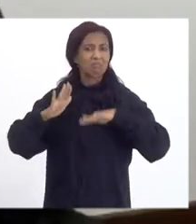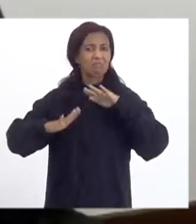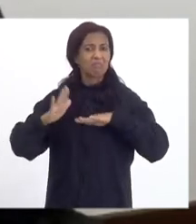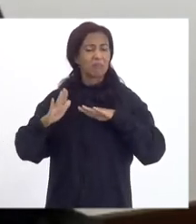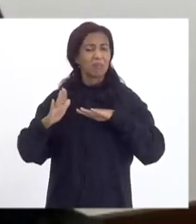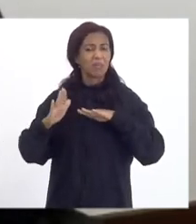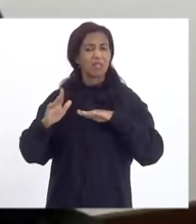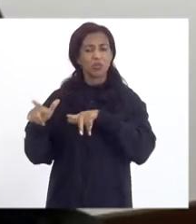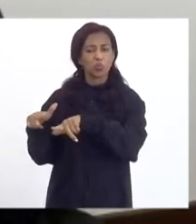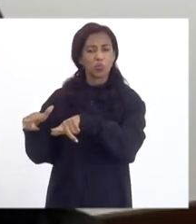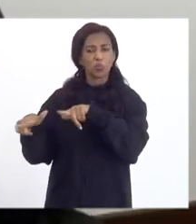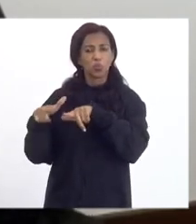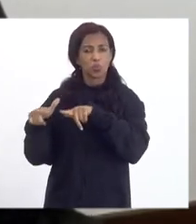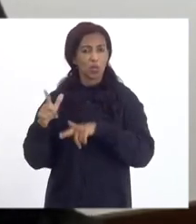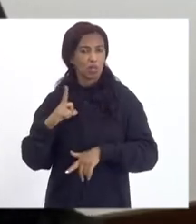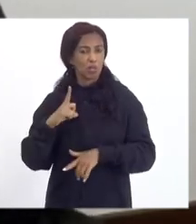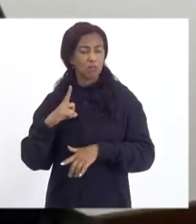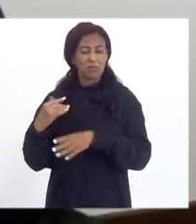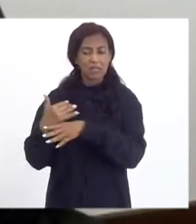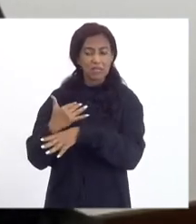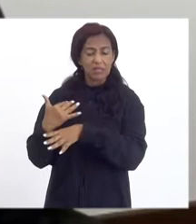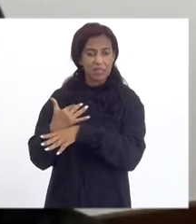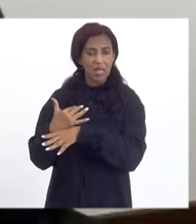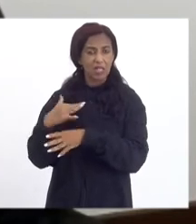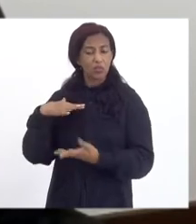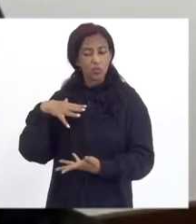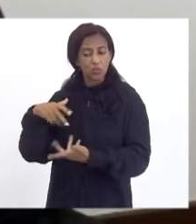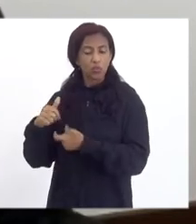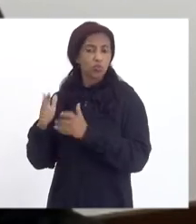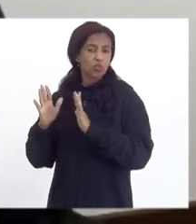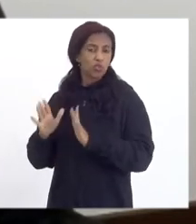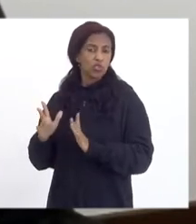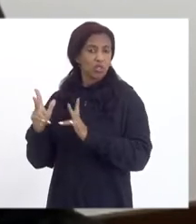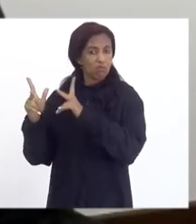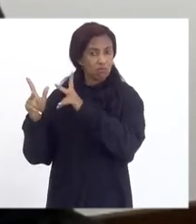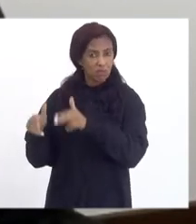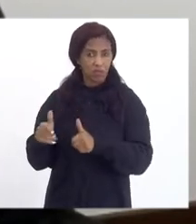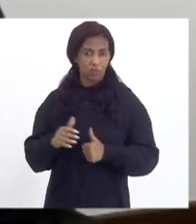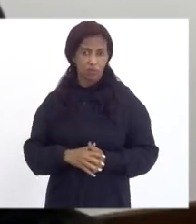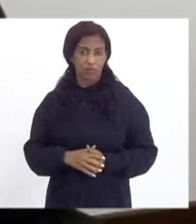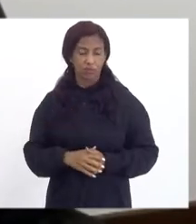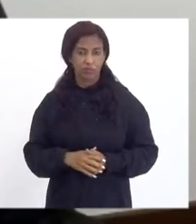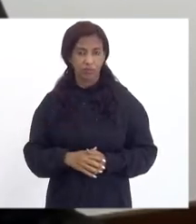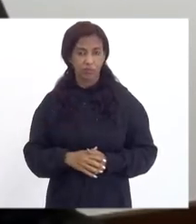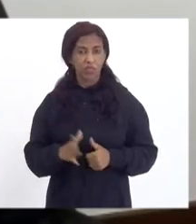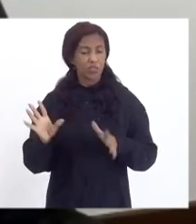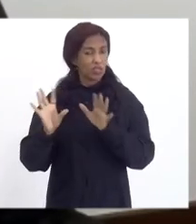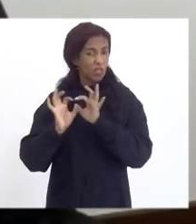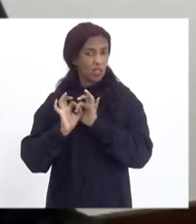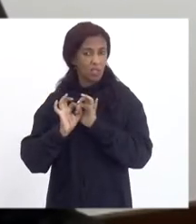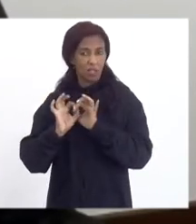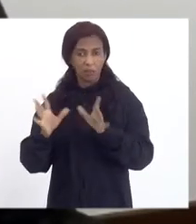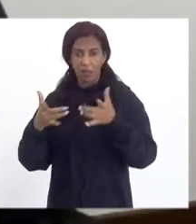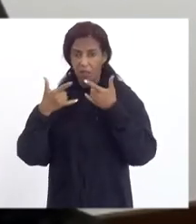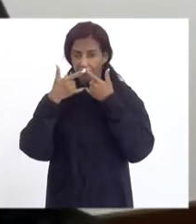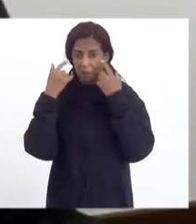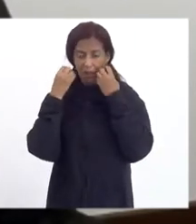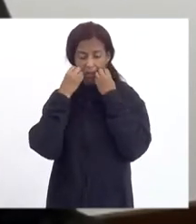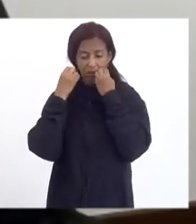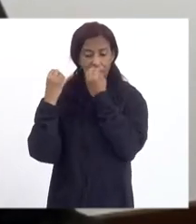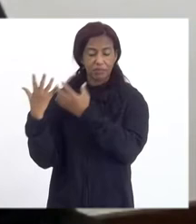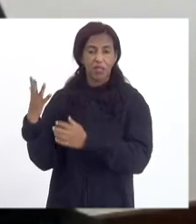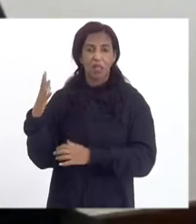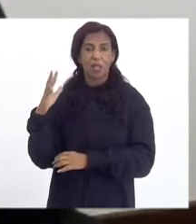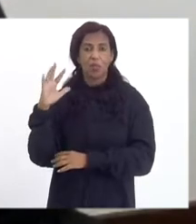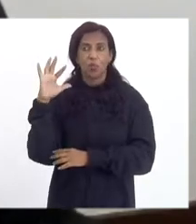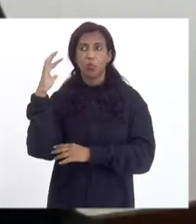da atividade. Tem várias cidades do mundo já fazendo isso. Cidades que, inclusive, Luiz Paulo, que já liberaram o uso de máscara ao ar livre,